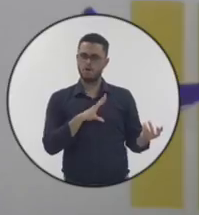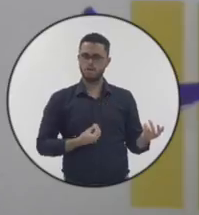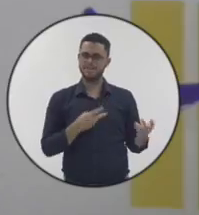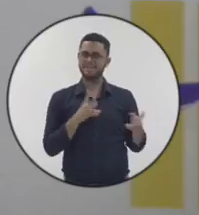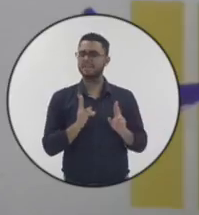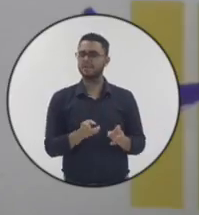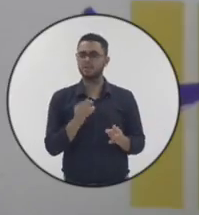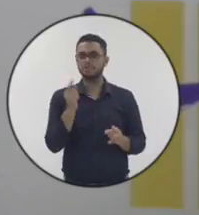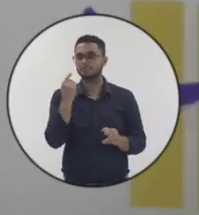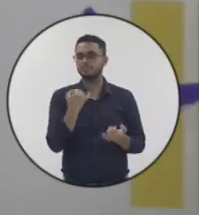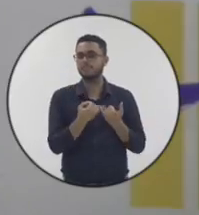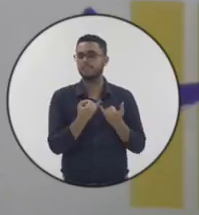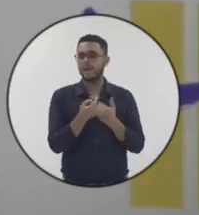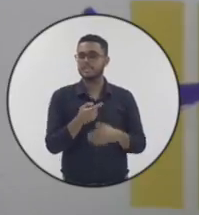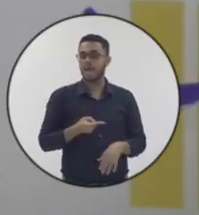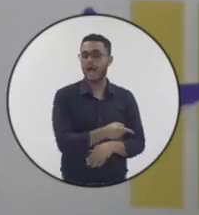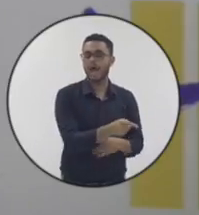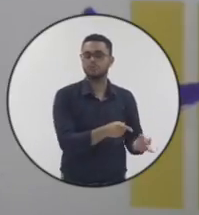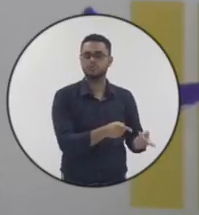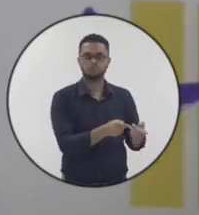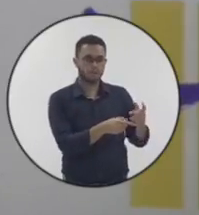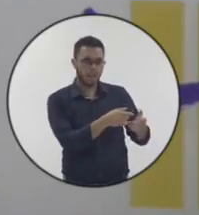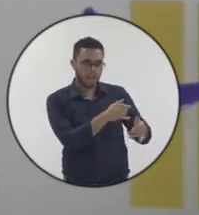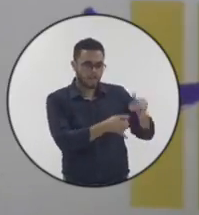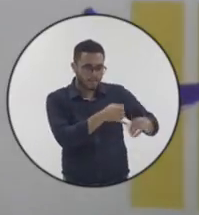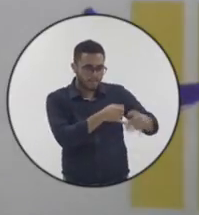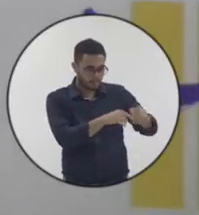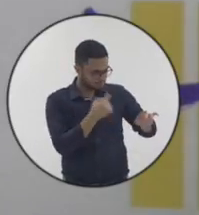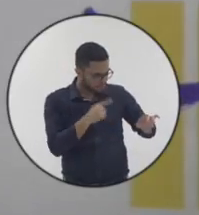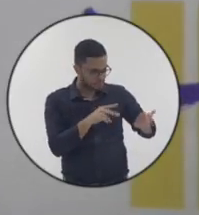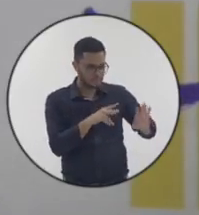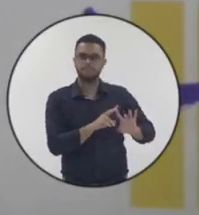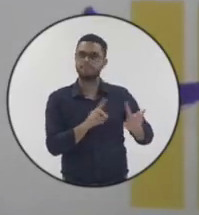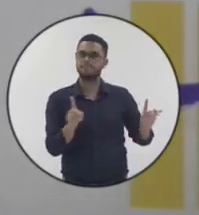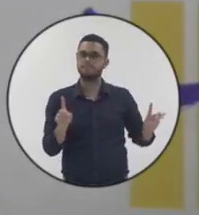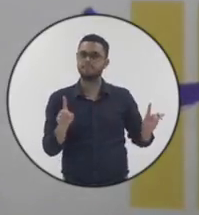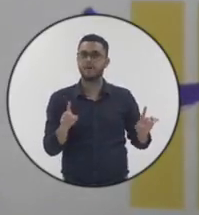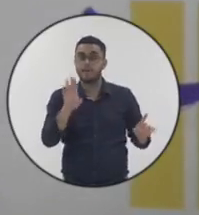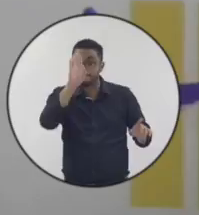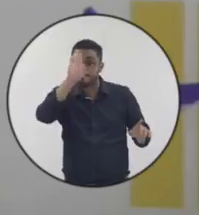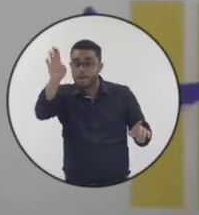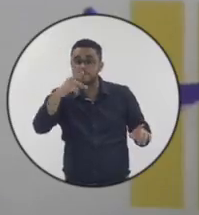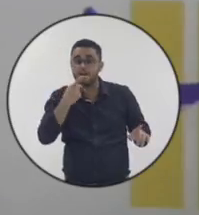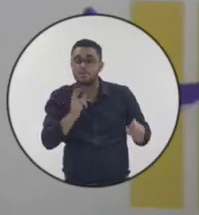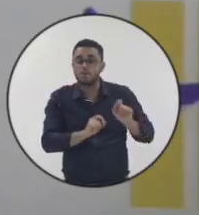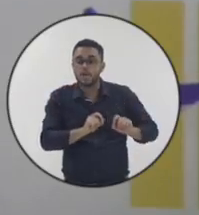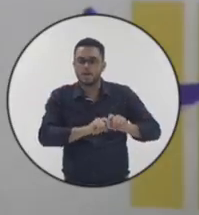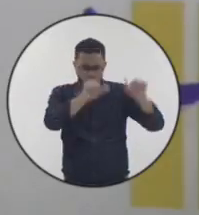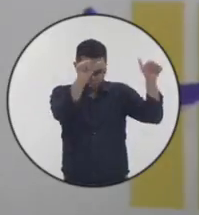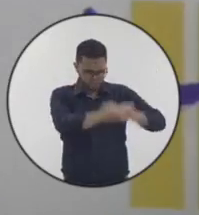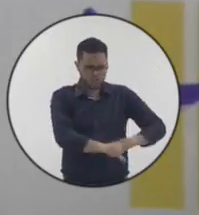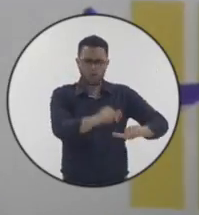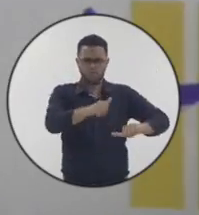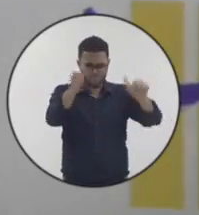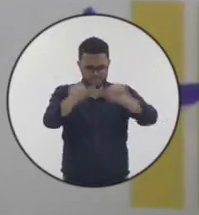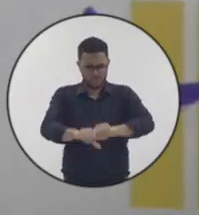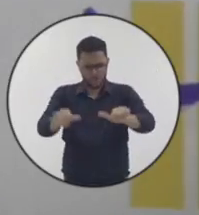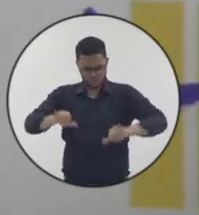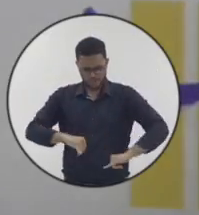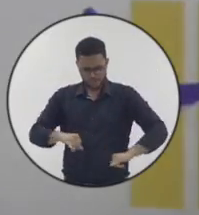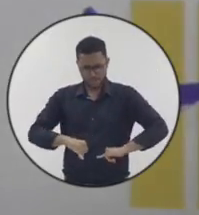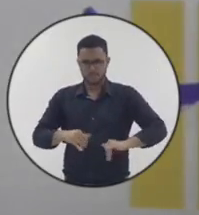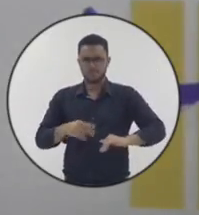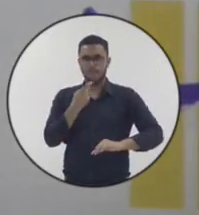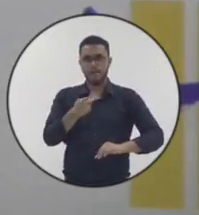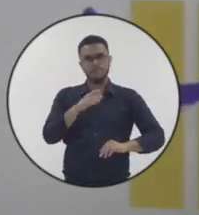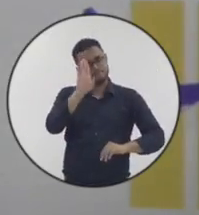ratinhos de laboratório e falavam da gente de qualquer maneira, principalmente frisando as desgraças, principalmente frisando os sofrimentos,